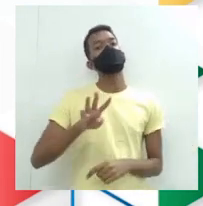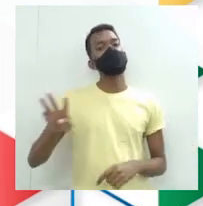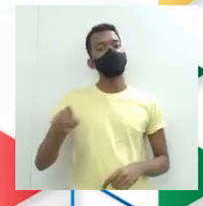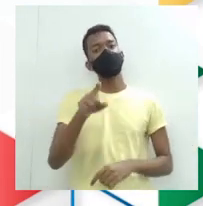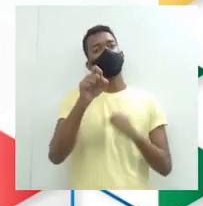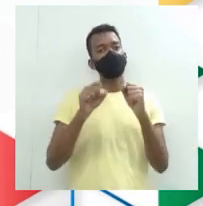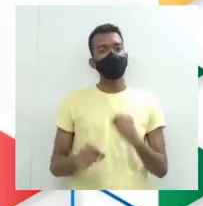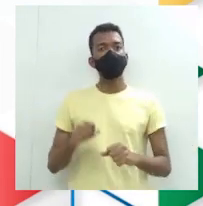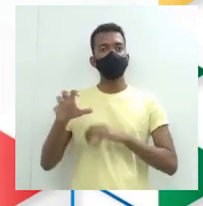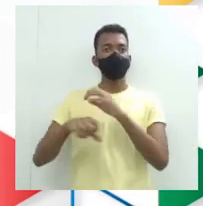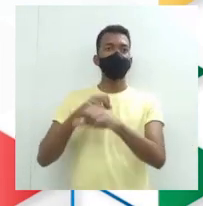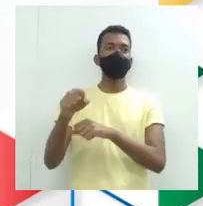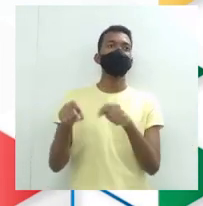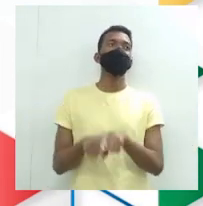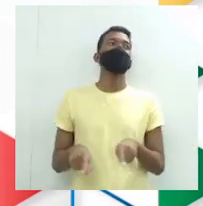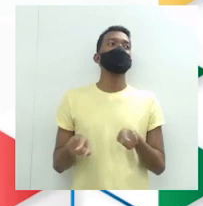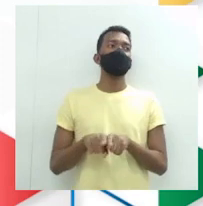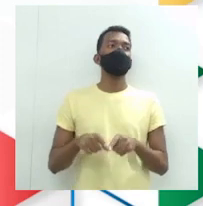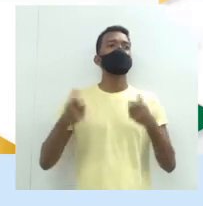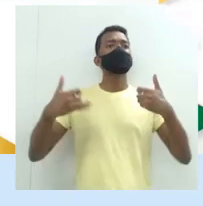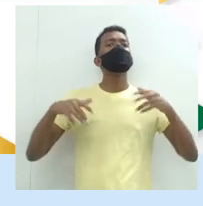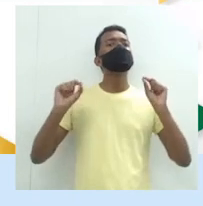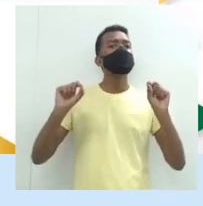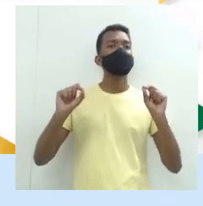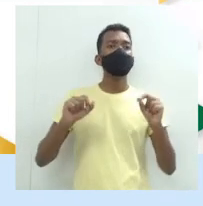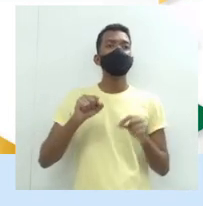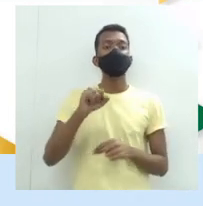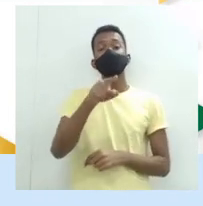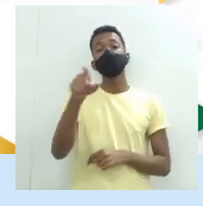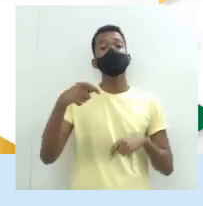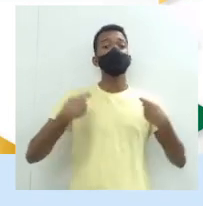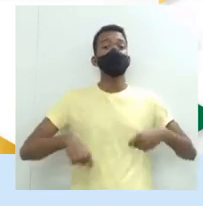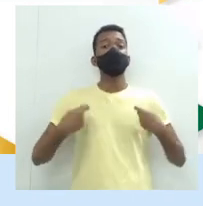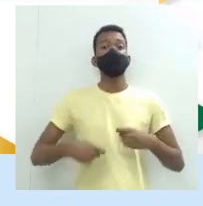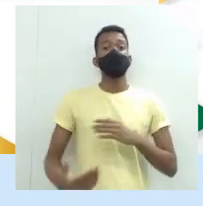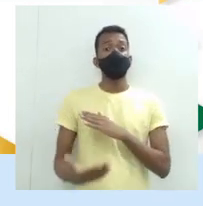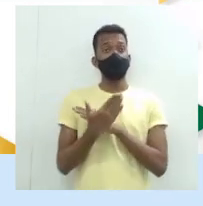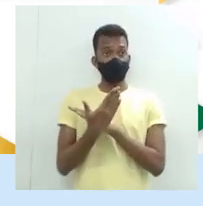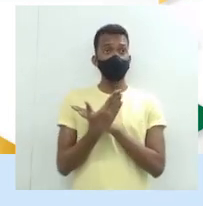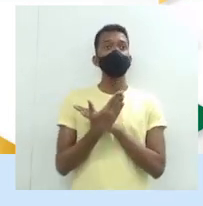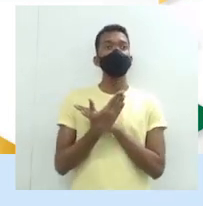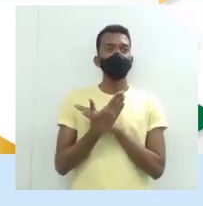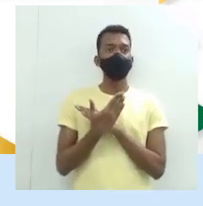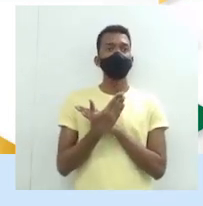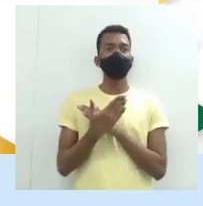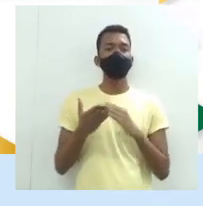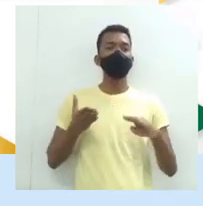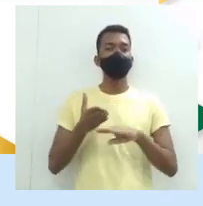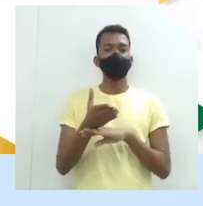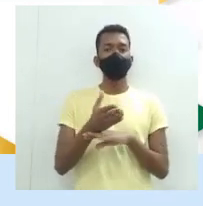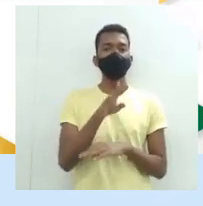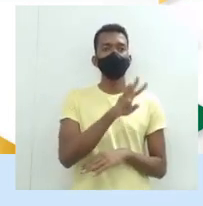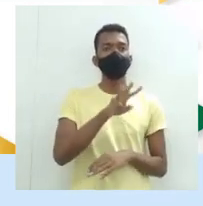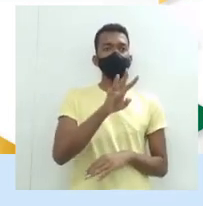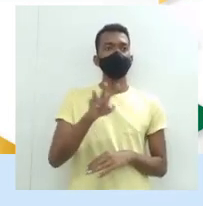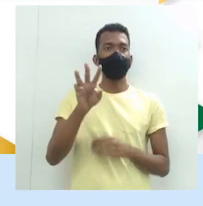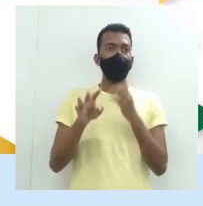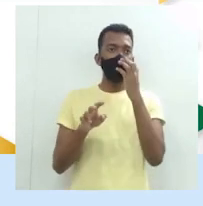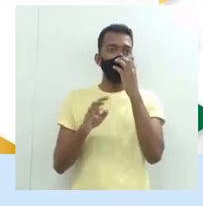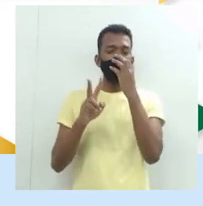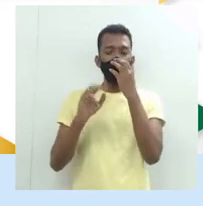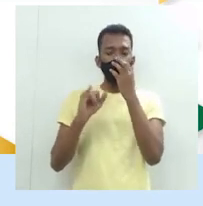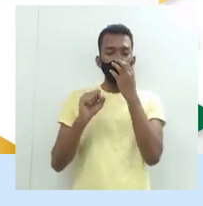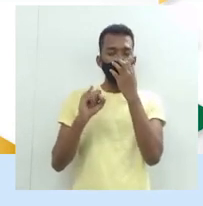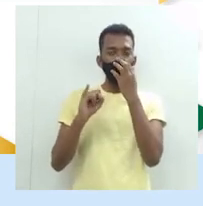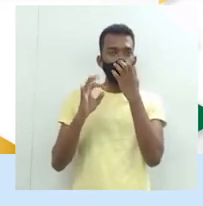onde você pode seguir e diz o seguinte, né? If you need help, se você precisa de ajuda, você pode visit. Aí